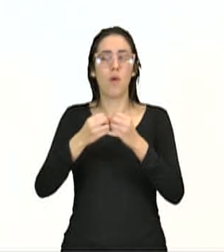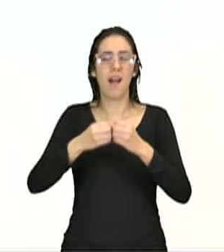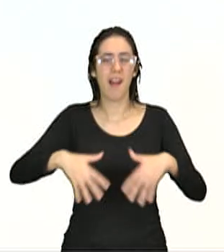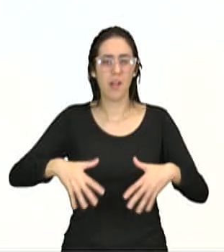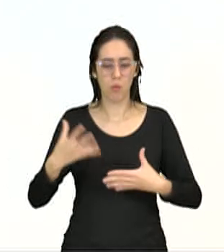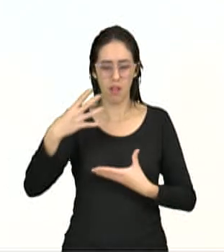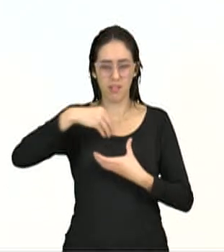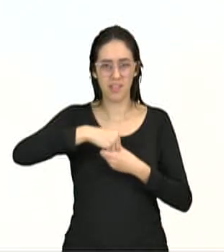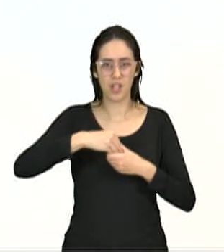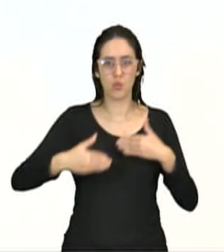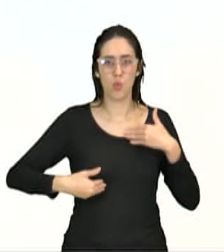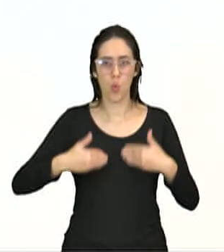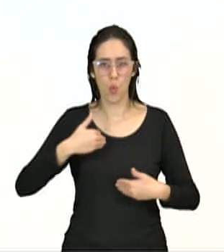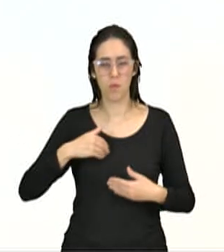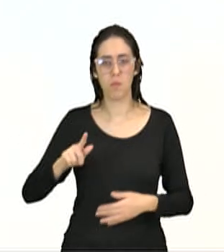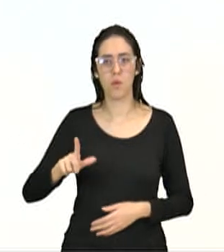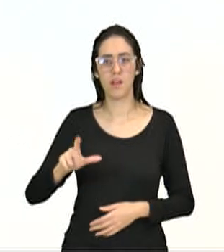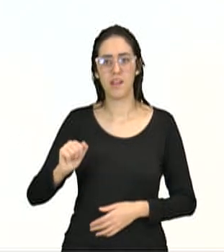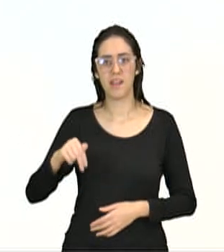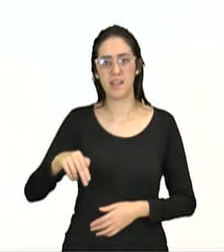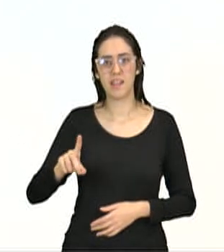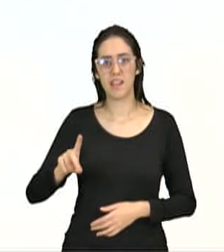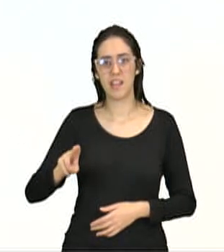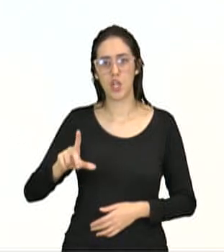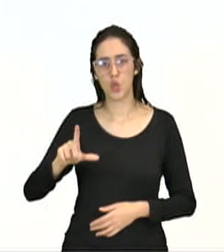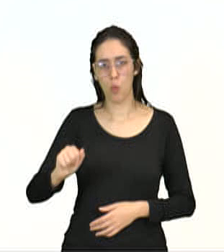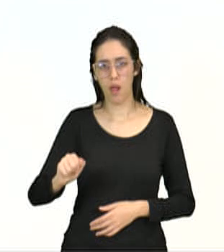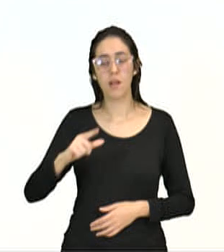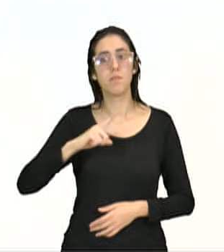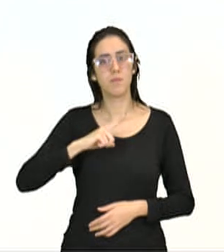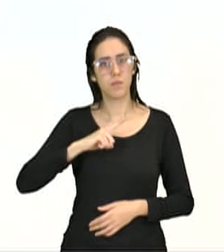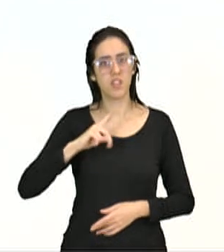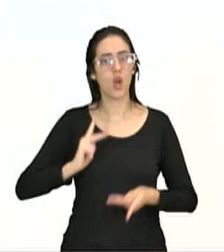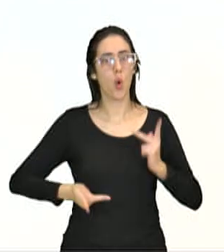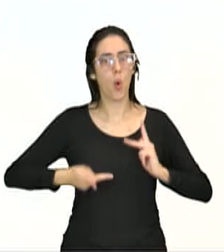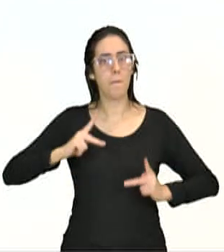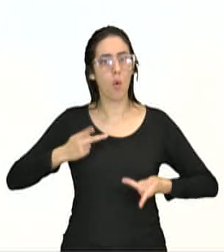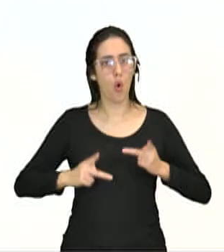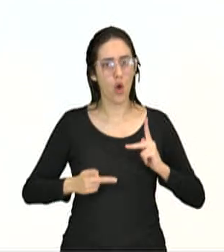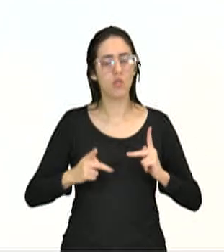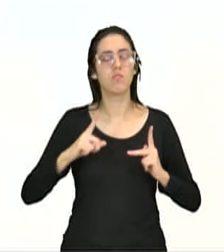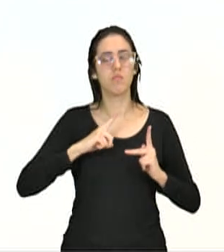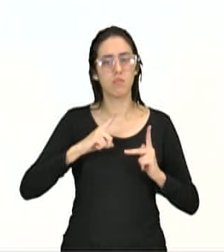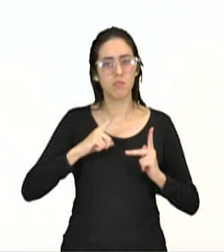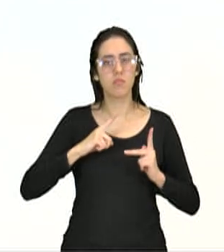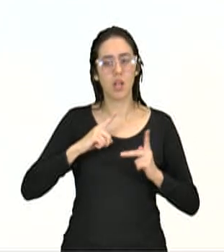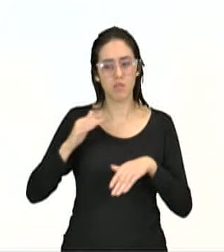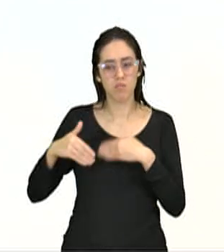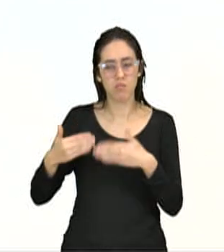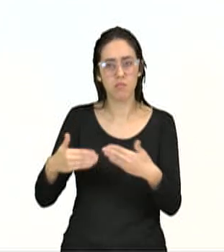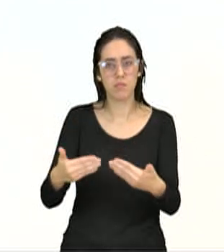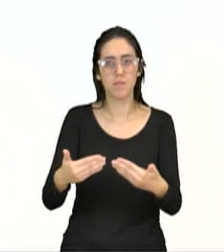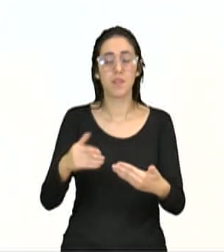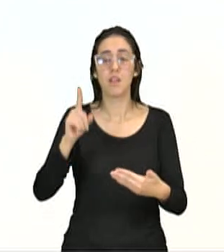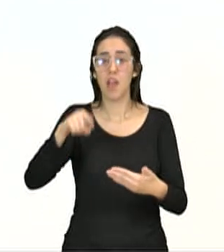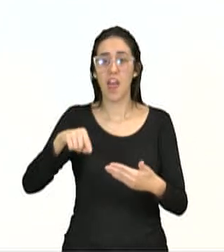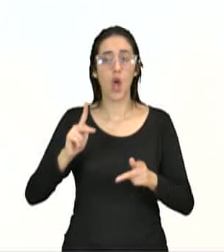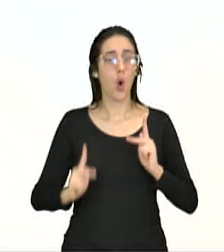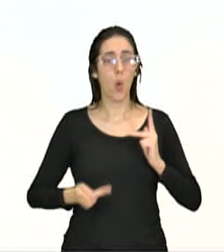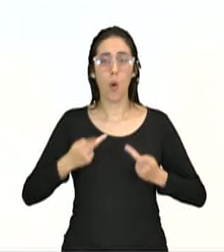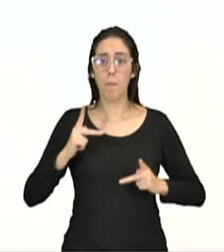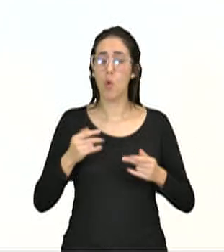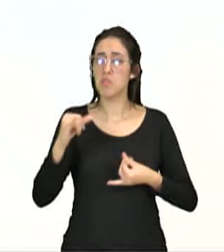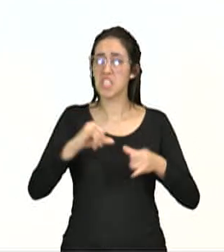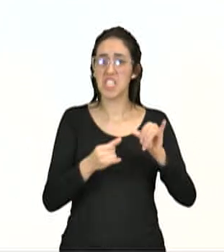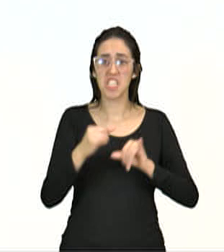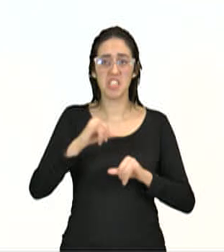corpo. Essas glândulas, elas produzem hormônios. E os hormônios são substâncias químicas que